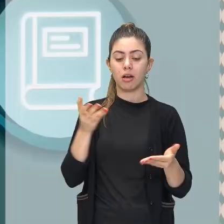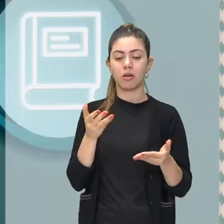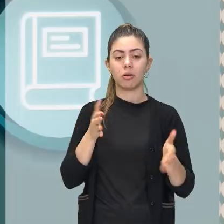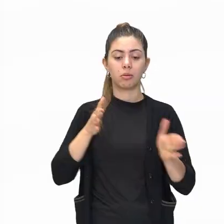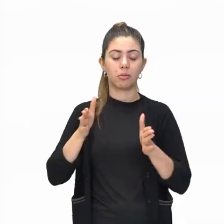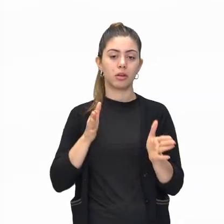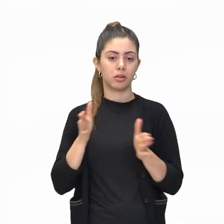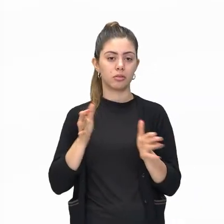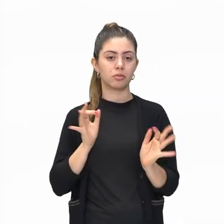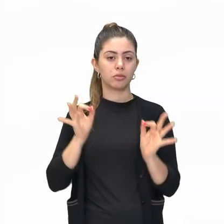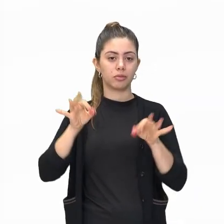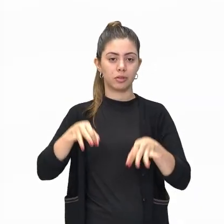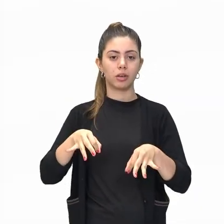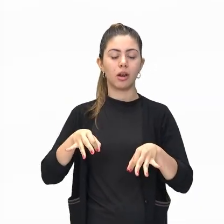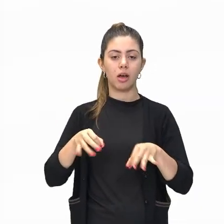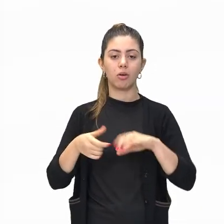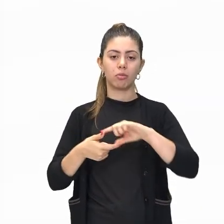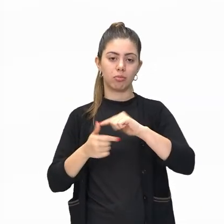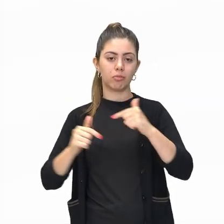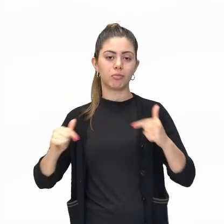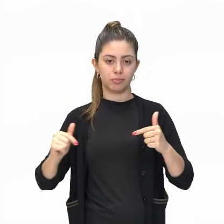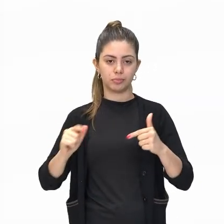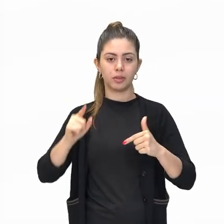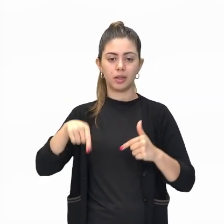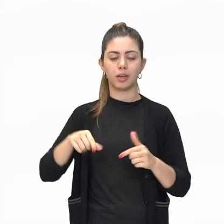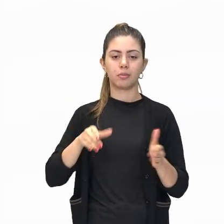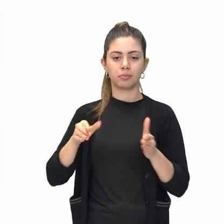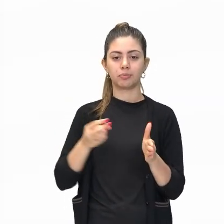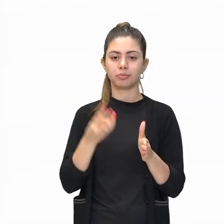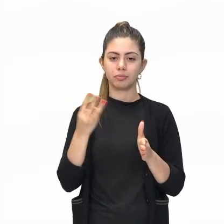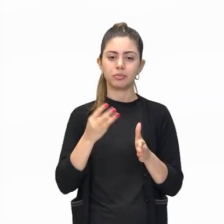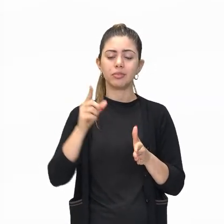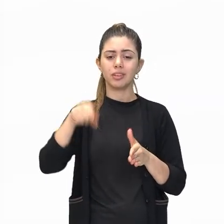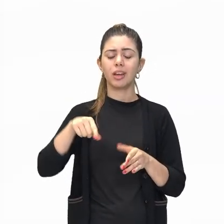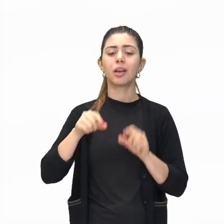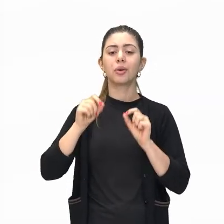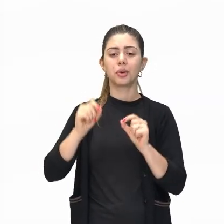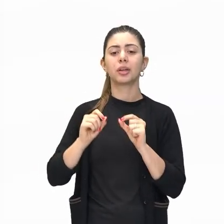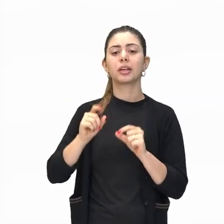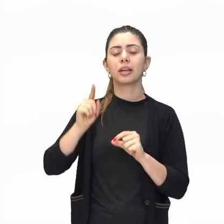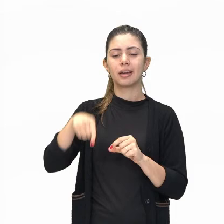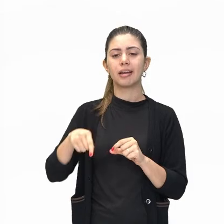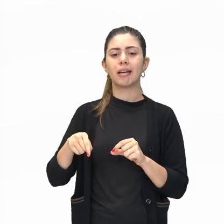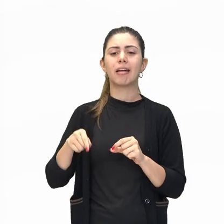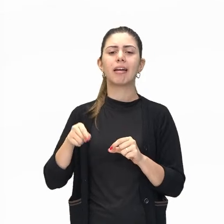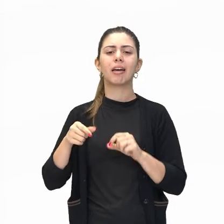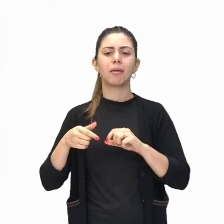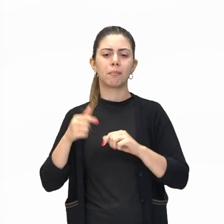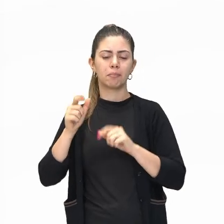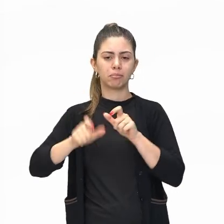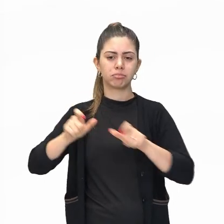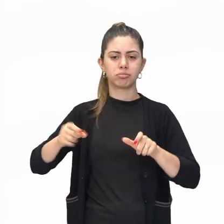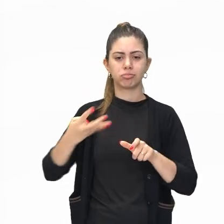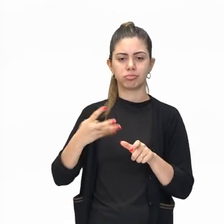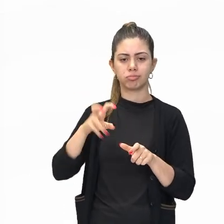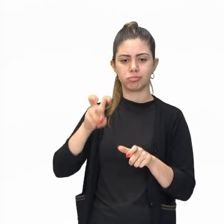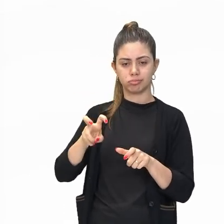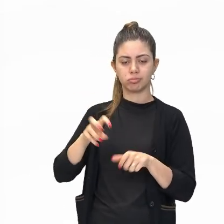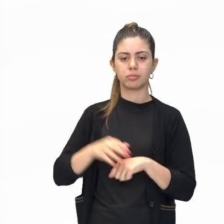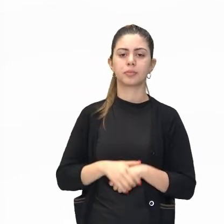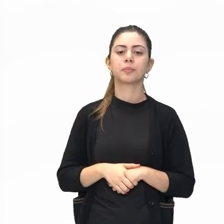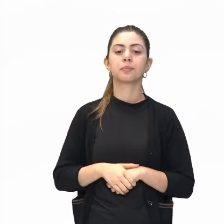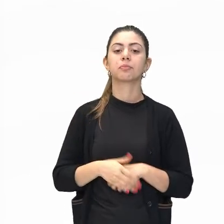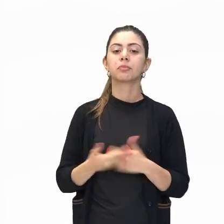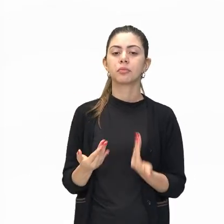do modernismo, terceira fase, conhecida também como geração de 45. Essa geração já vai trazer o